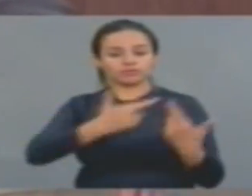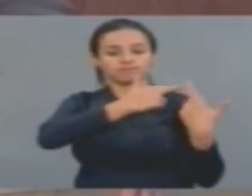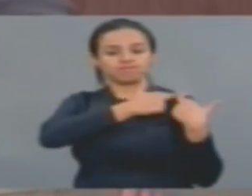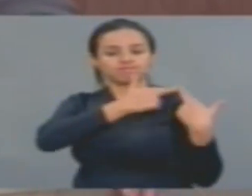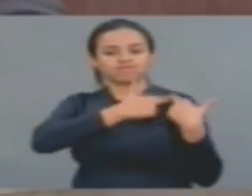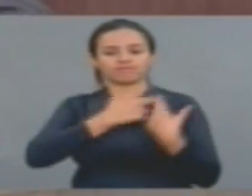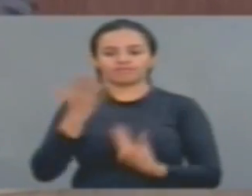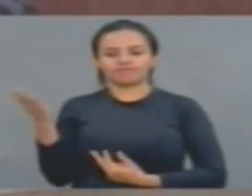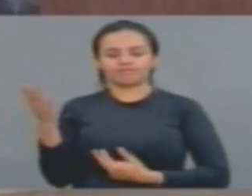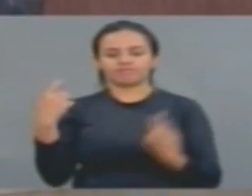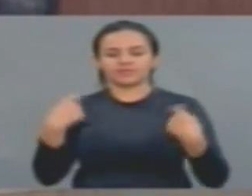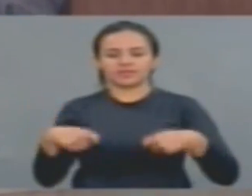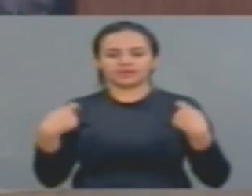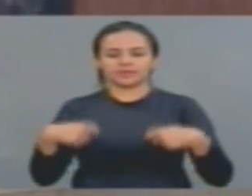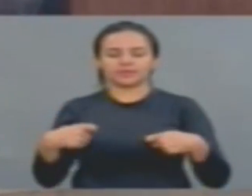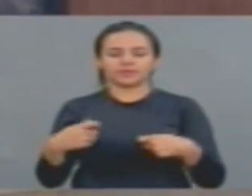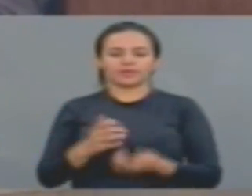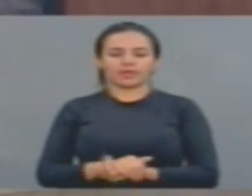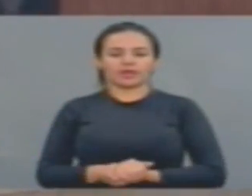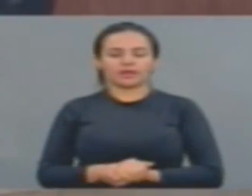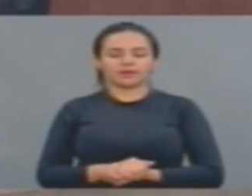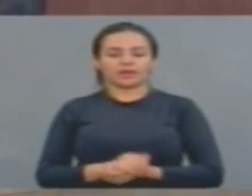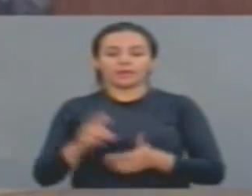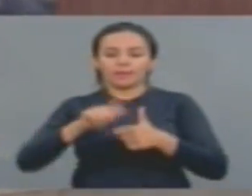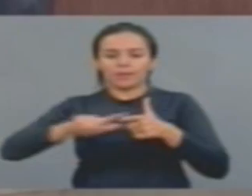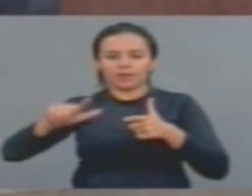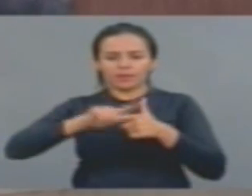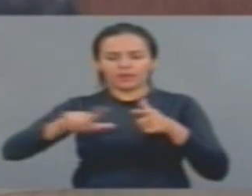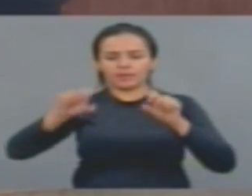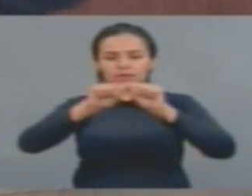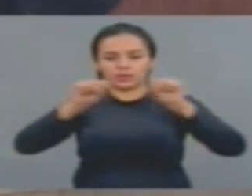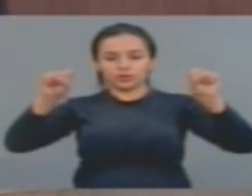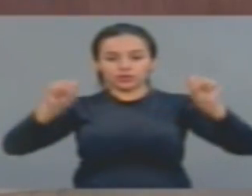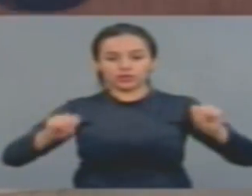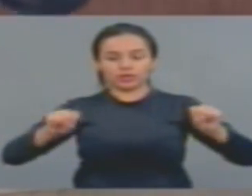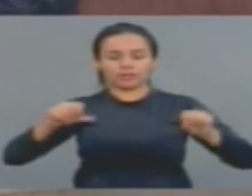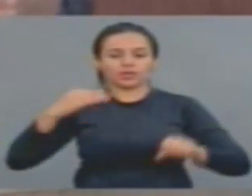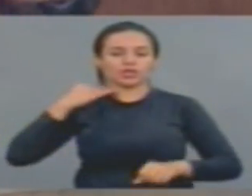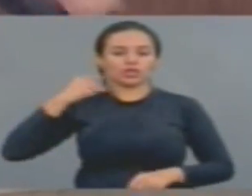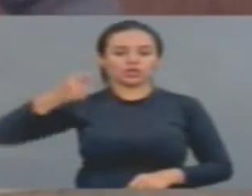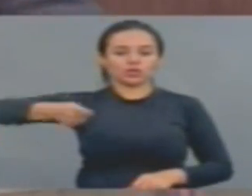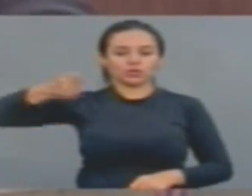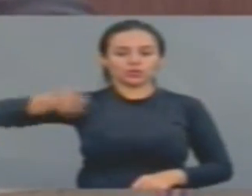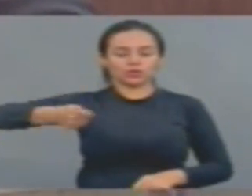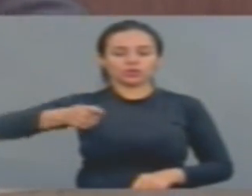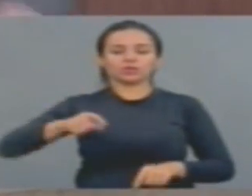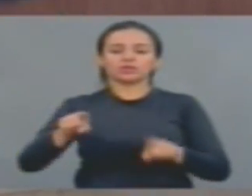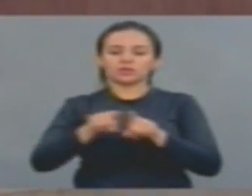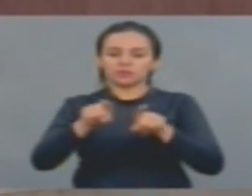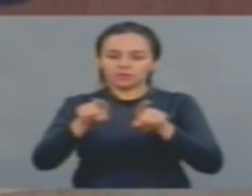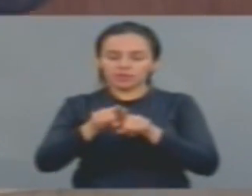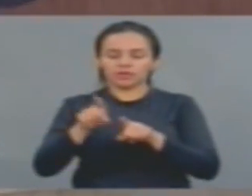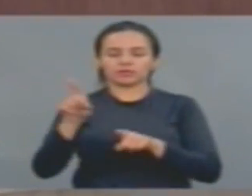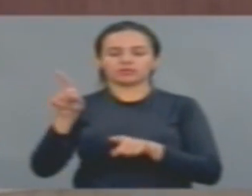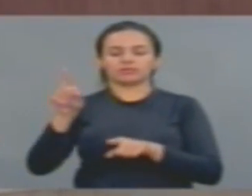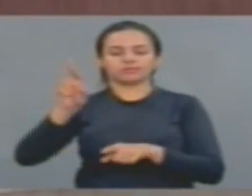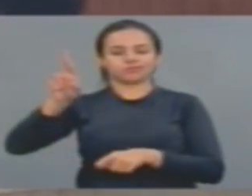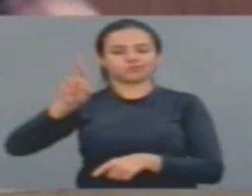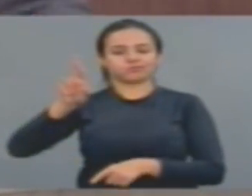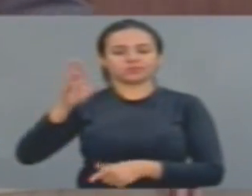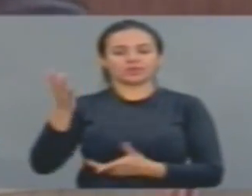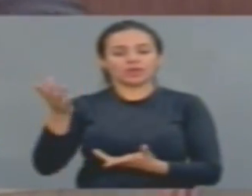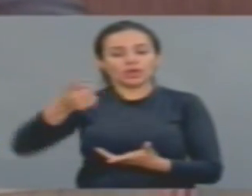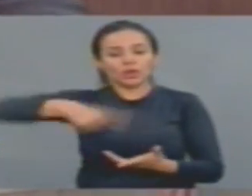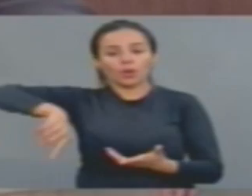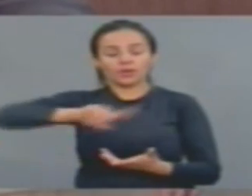deputado Eumano. Portanto, até os problemas do sistema de justiça devem ser tratados também pelo Estado. Agora, nós também